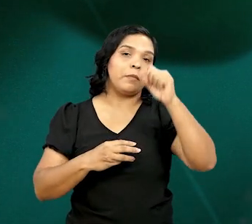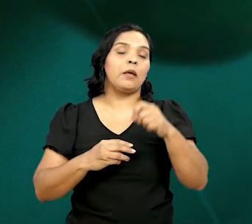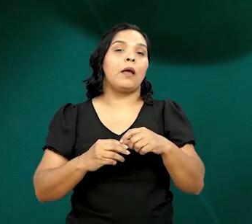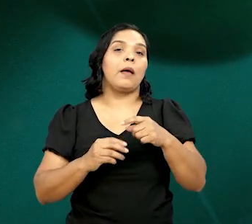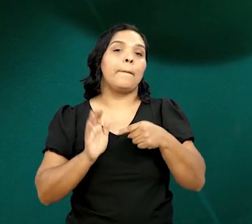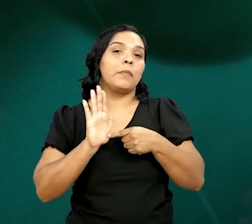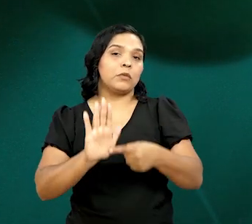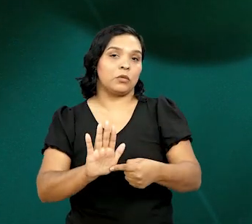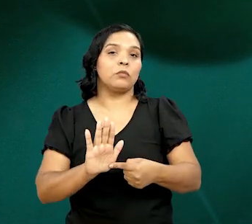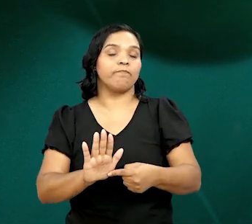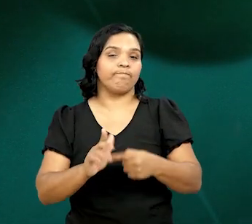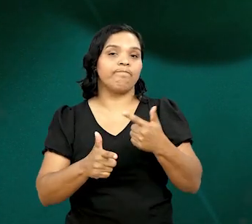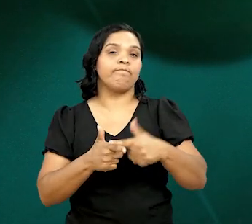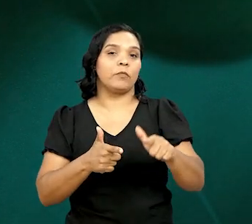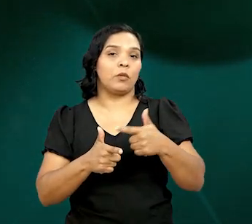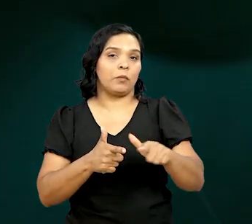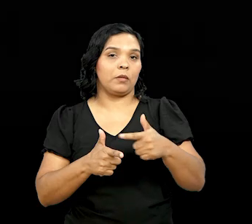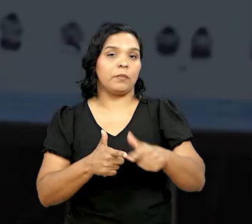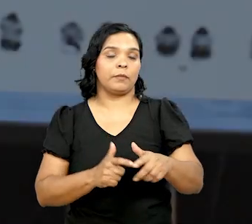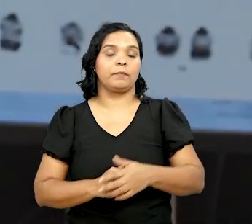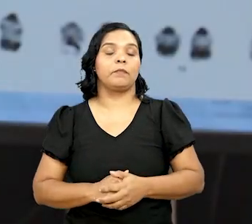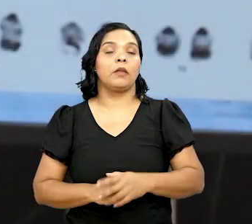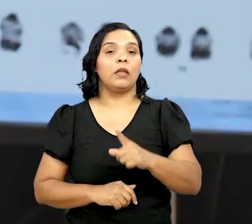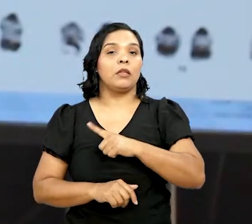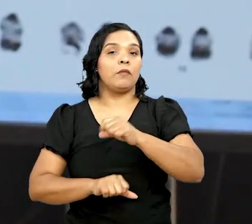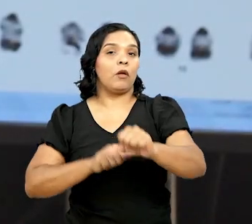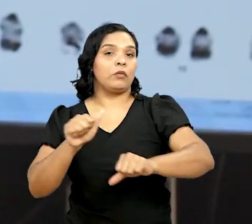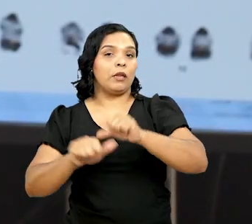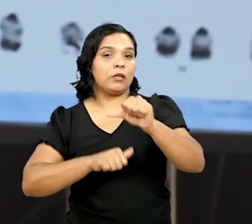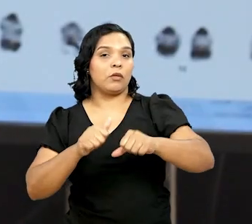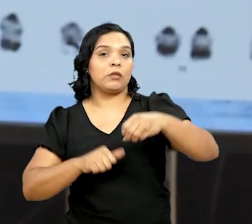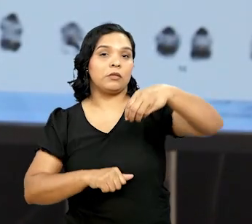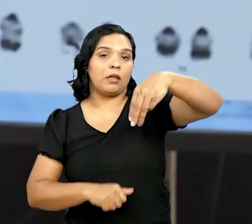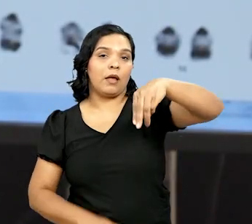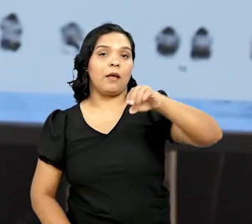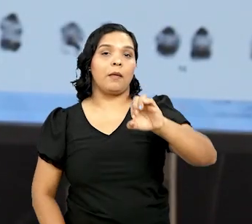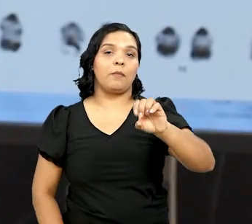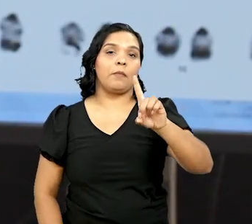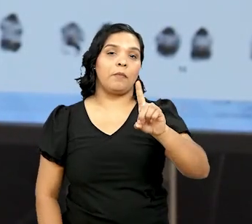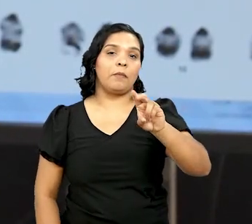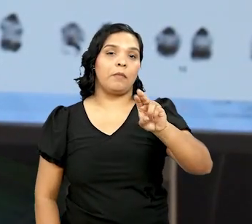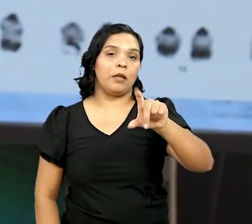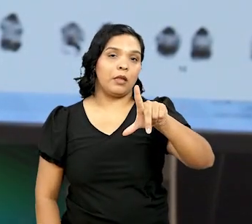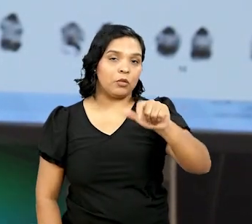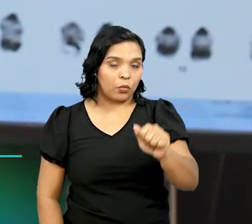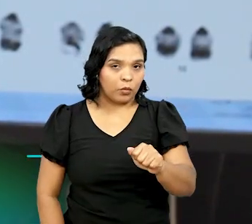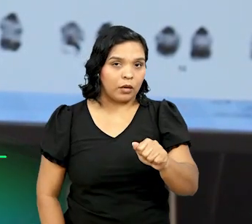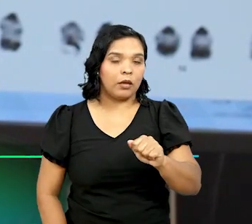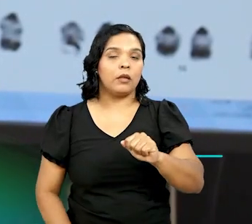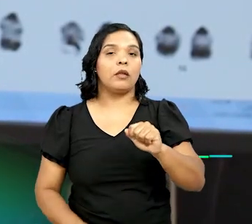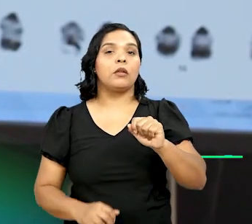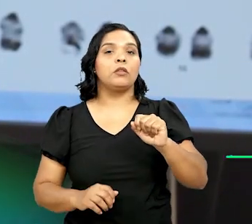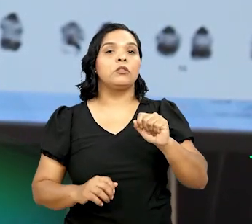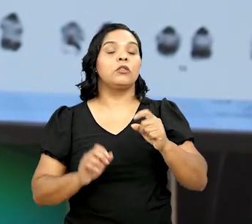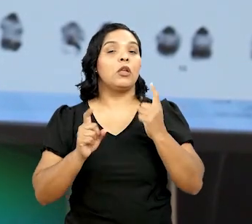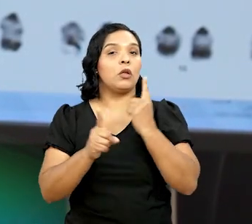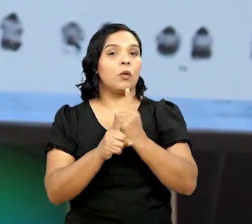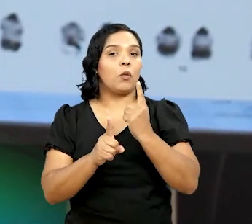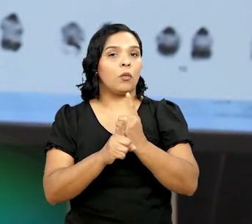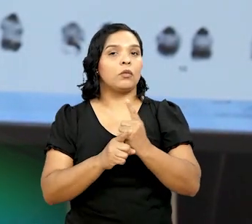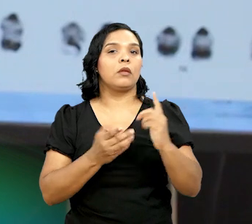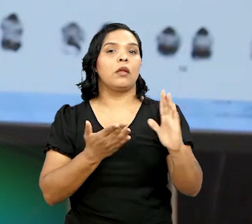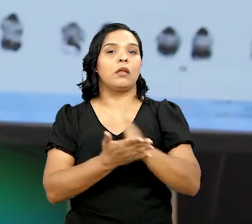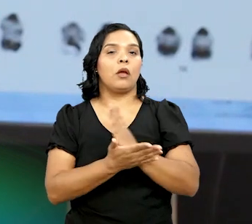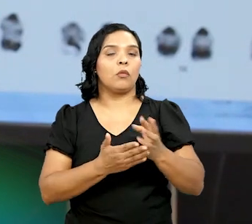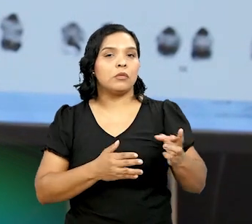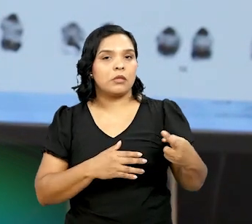apresentaram resultados que chamaram a atenção. Havia alterações na medula bastante similares ao que nós encontramos, né,